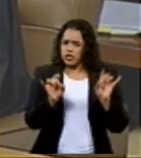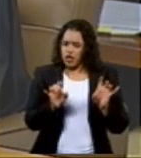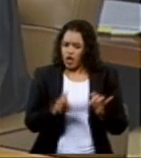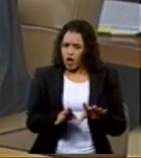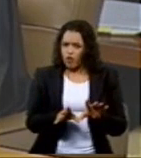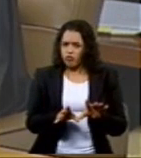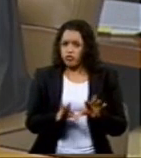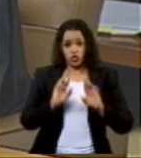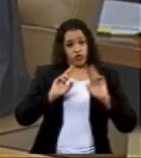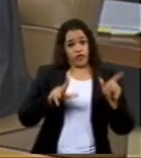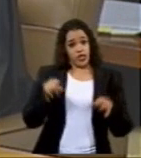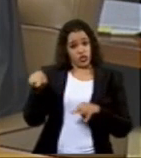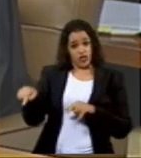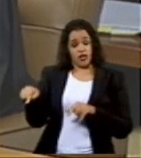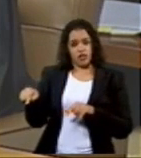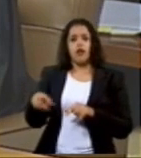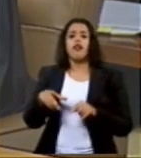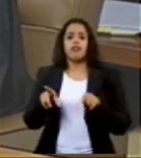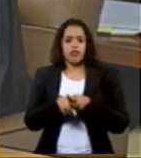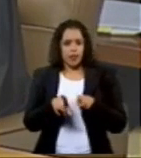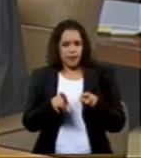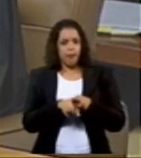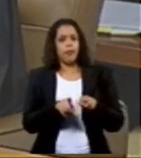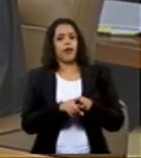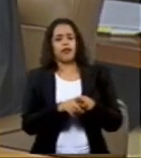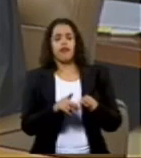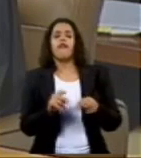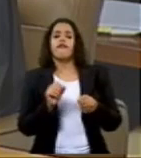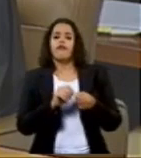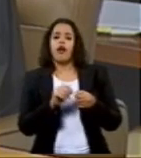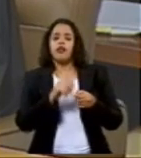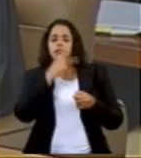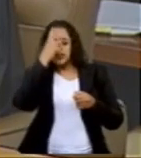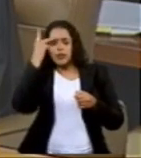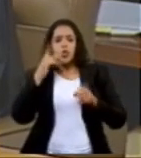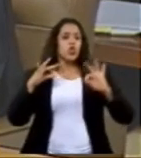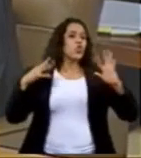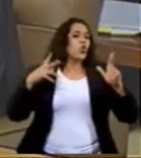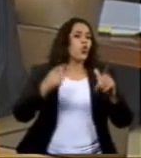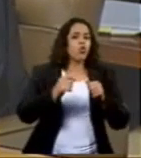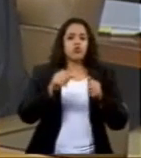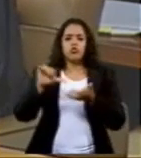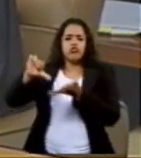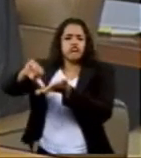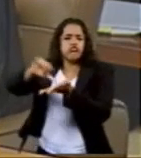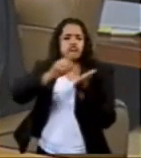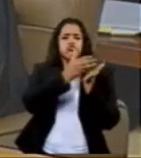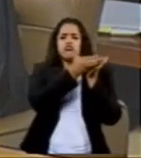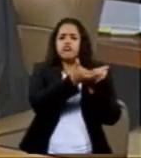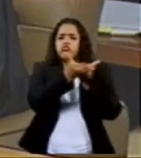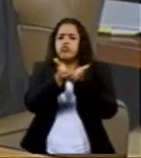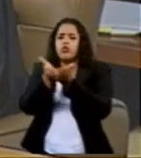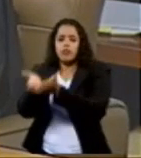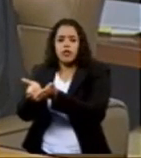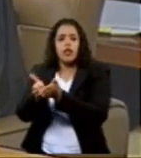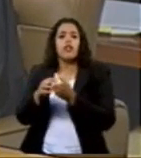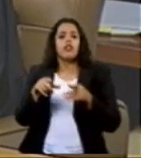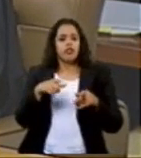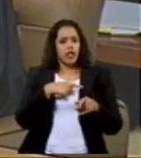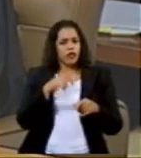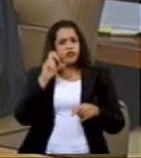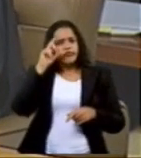dos avulsos, seria acarretar aos operadores portuários de todos os portos ônus difícil de